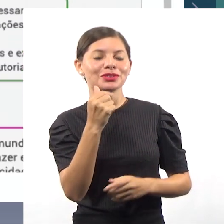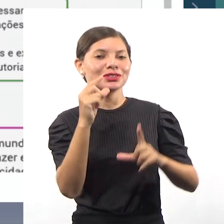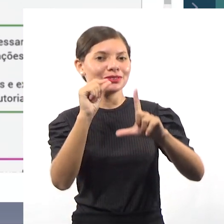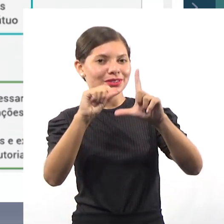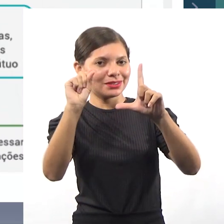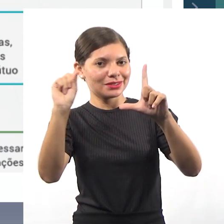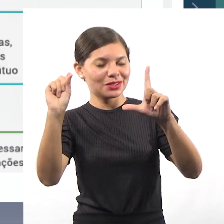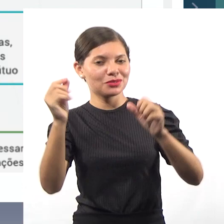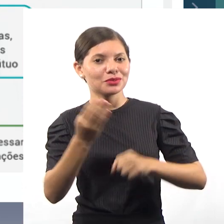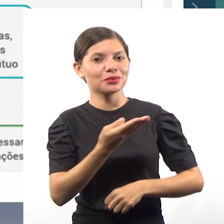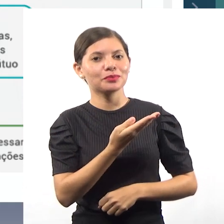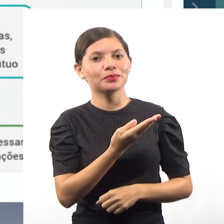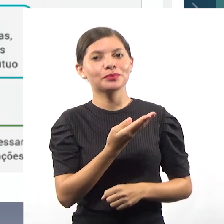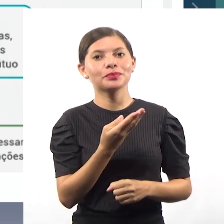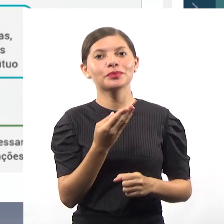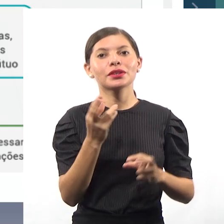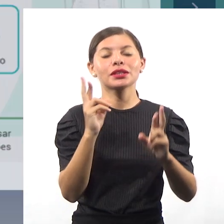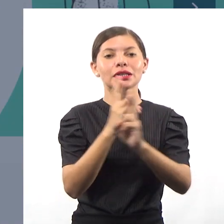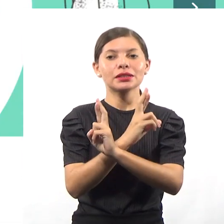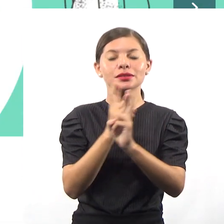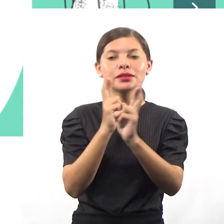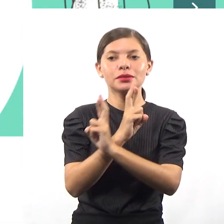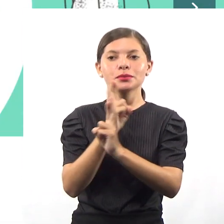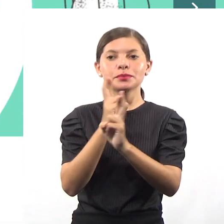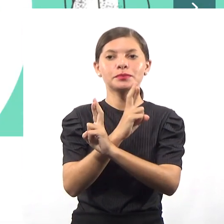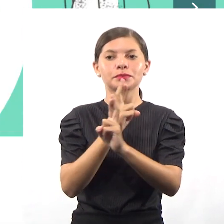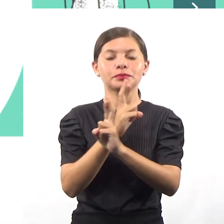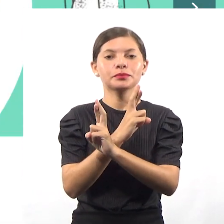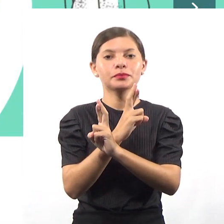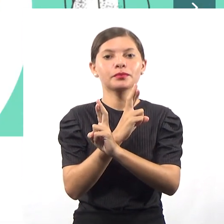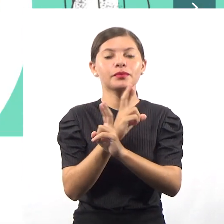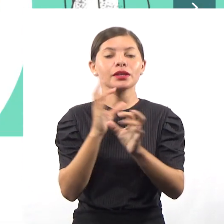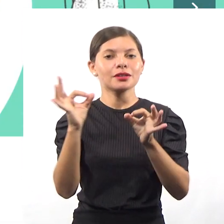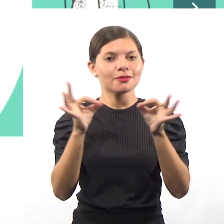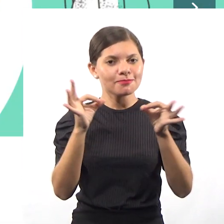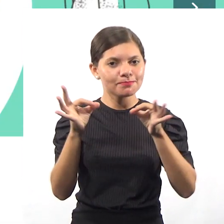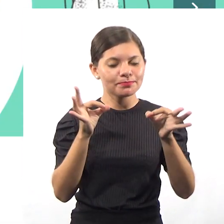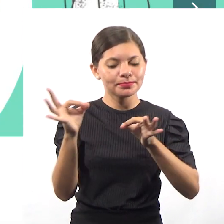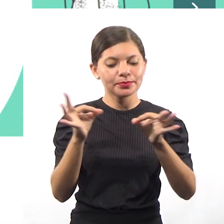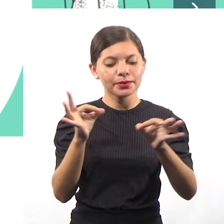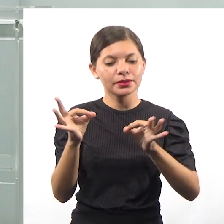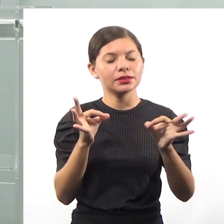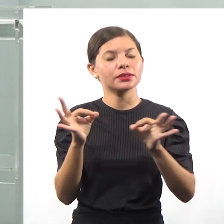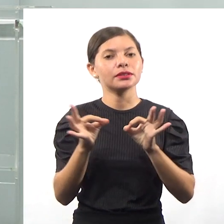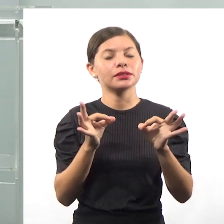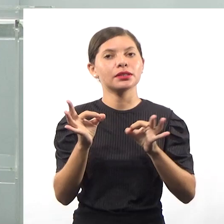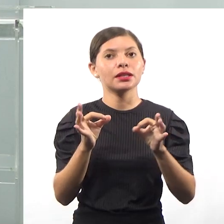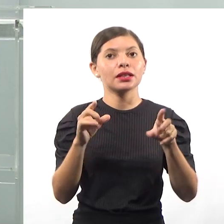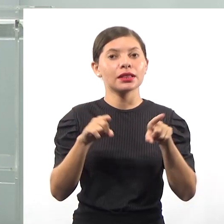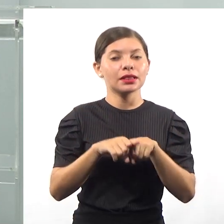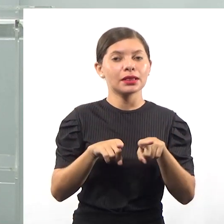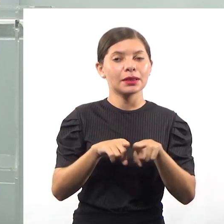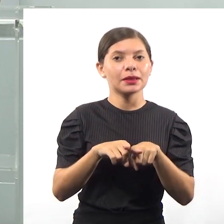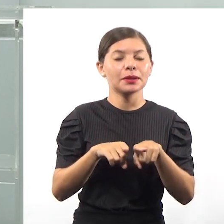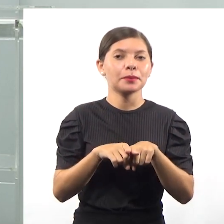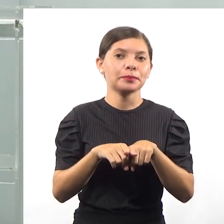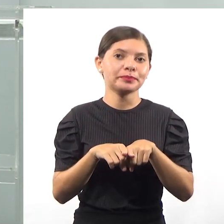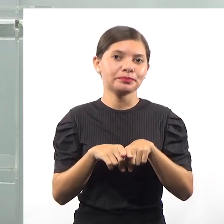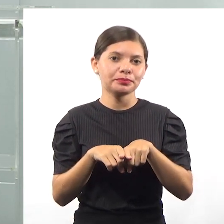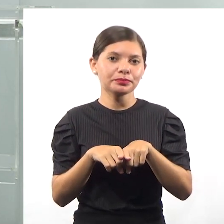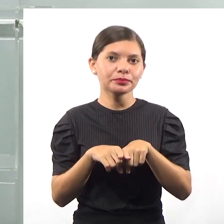está relacionado à BNCC, que organiza e